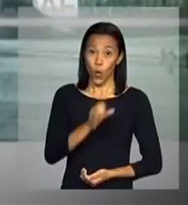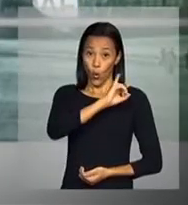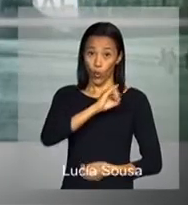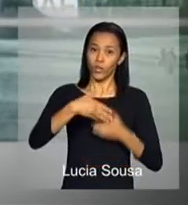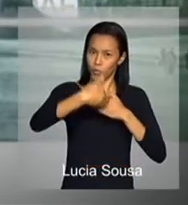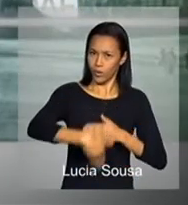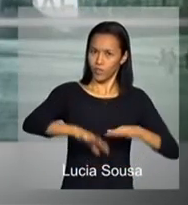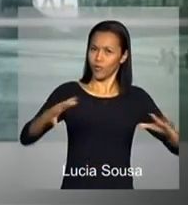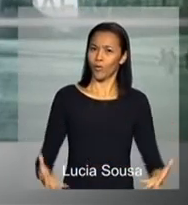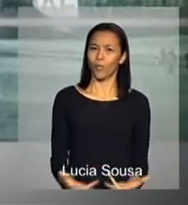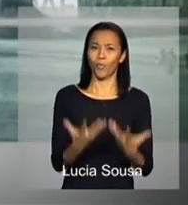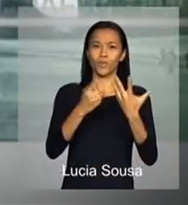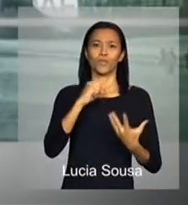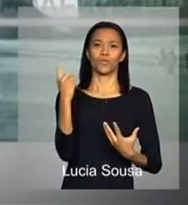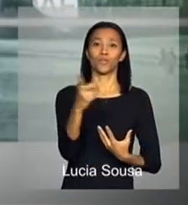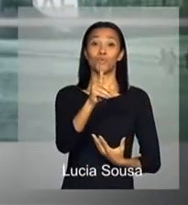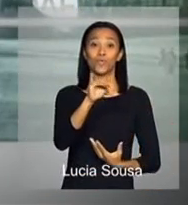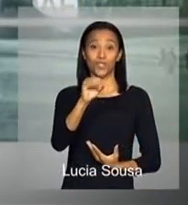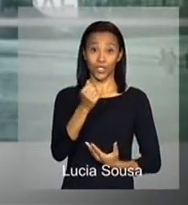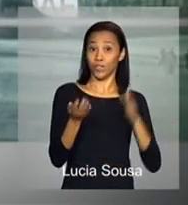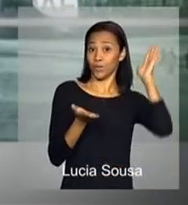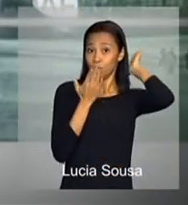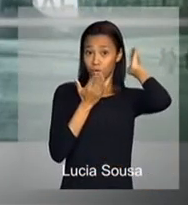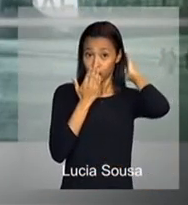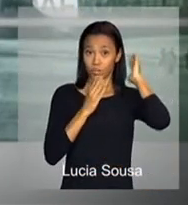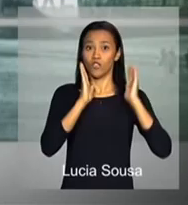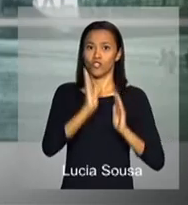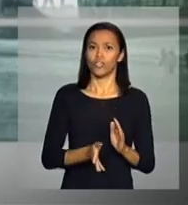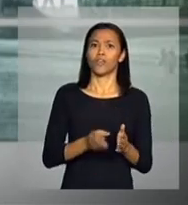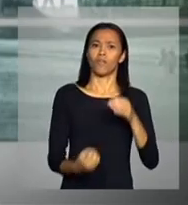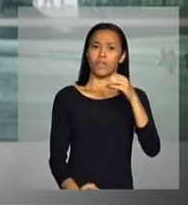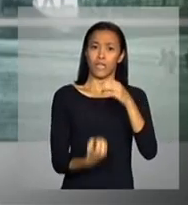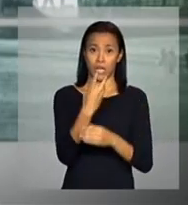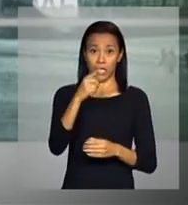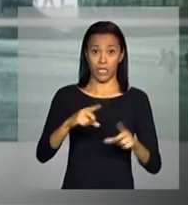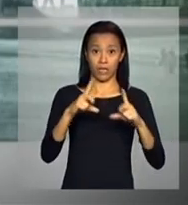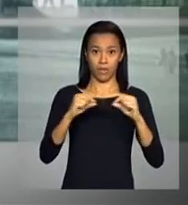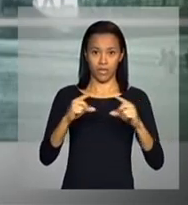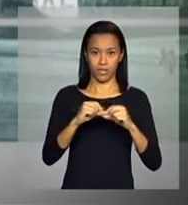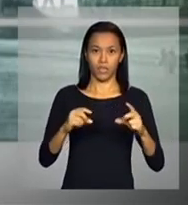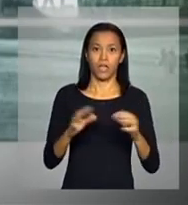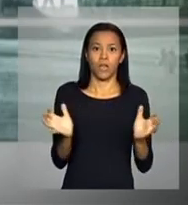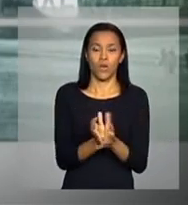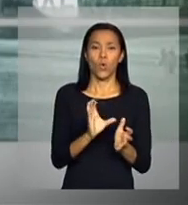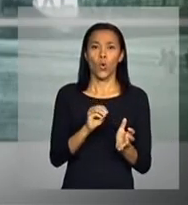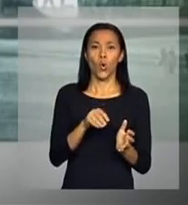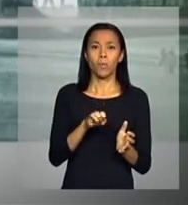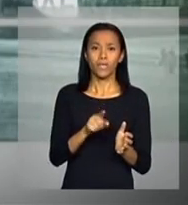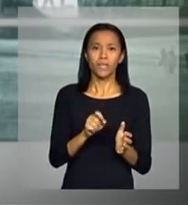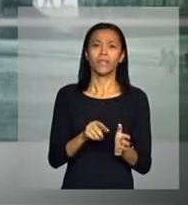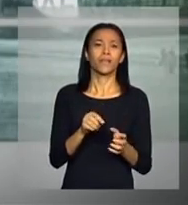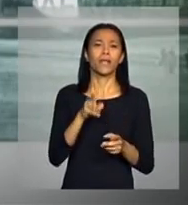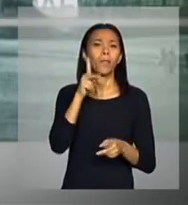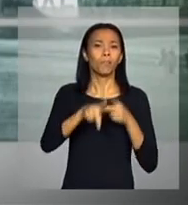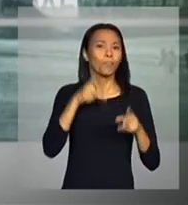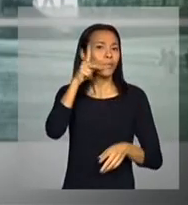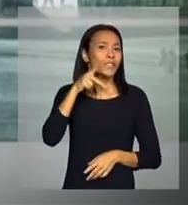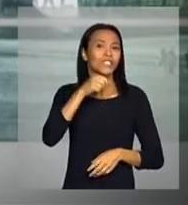Olá, durante as comemorações do Dia do Índio, foi criado em Brasília o Comitê Gestor da Política Nacional de